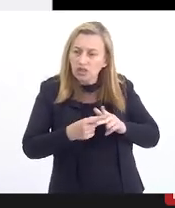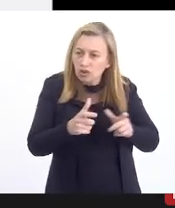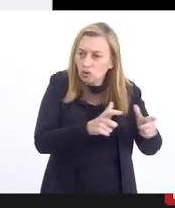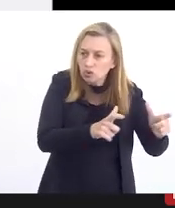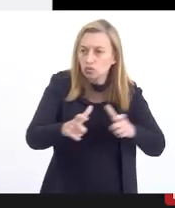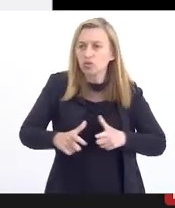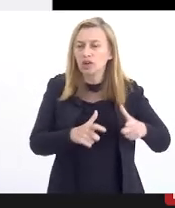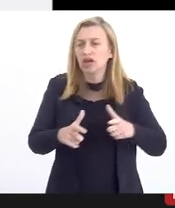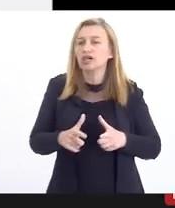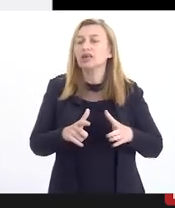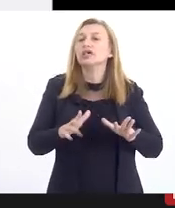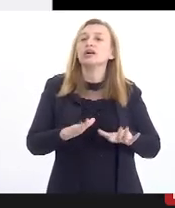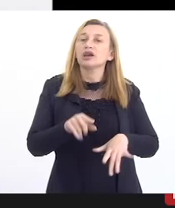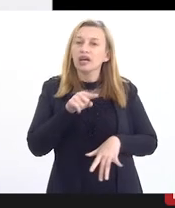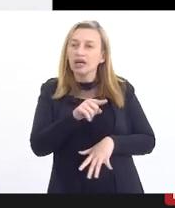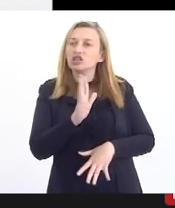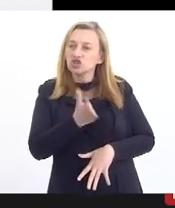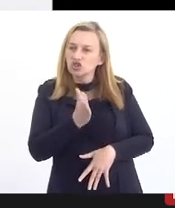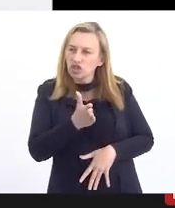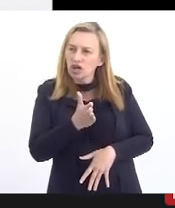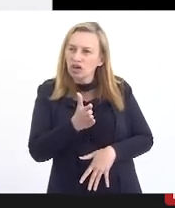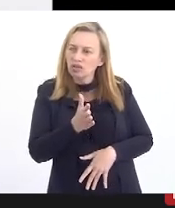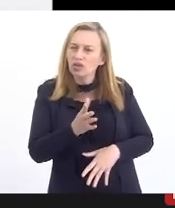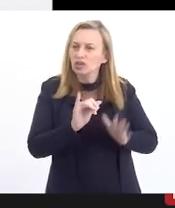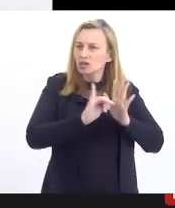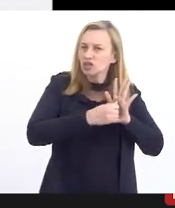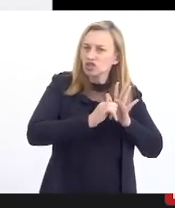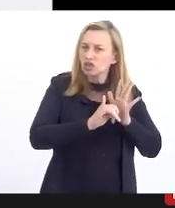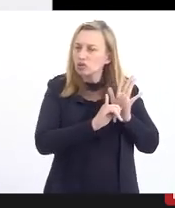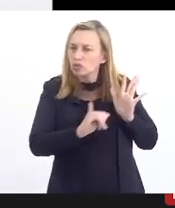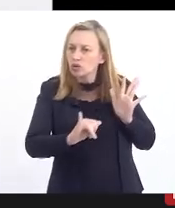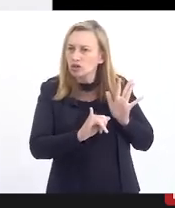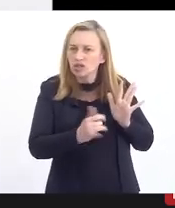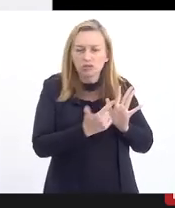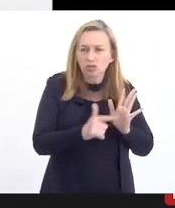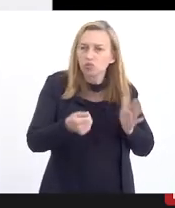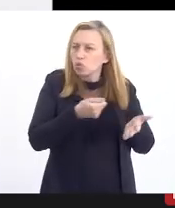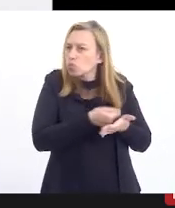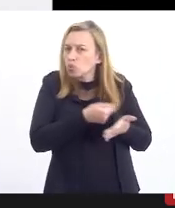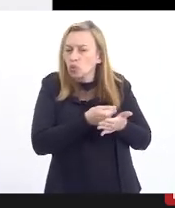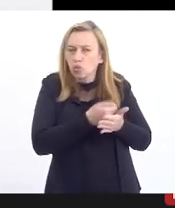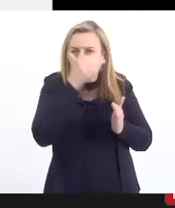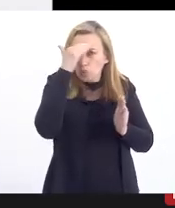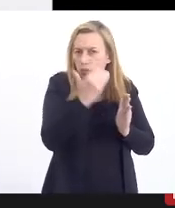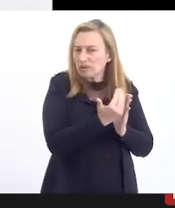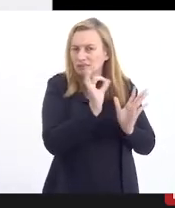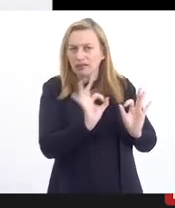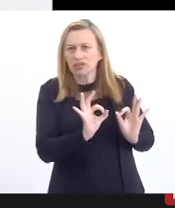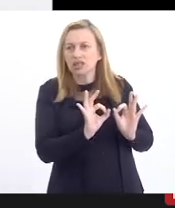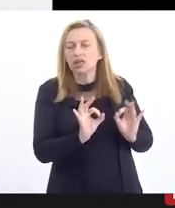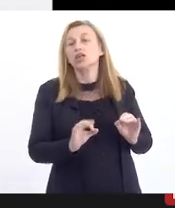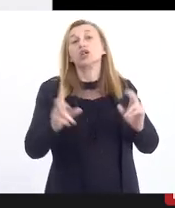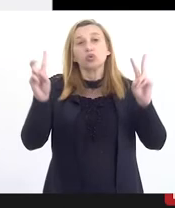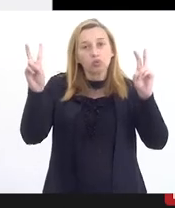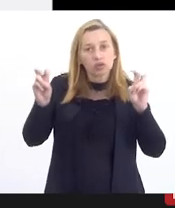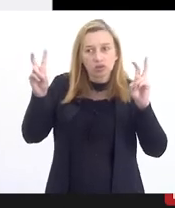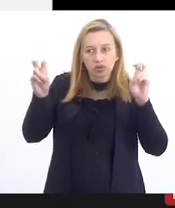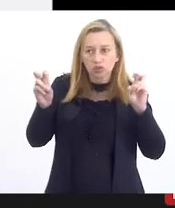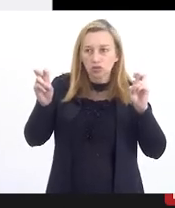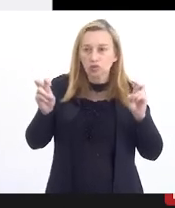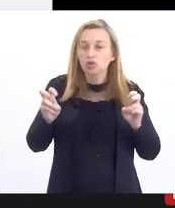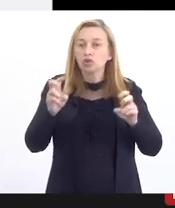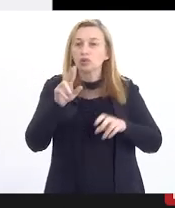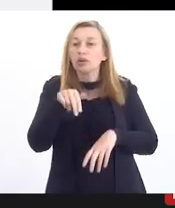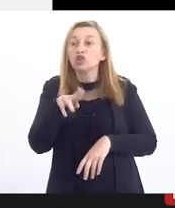ou seja, eles já colocaram no edital de concessão que eles não têm a obrigação de cumprir com isso. E a questão do